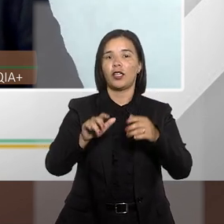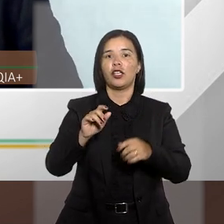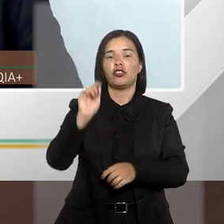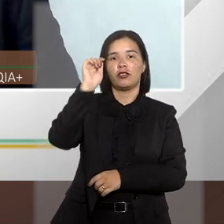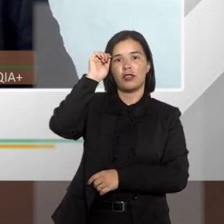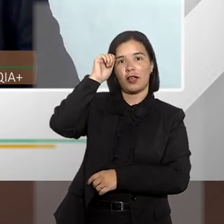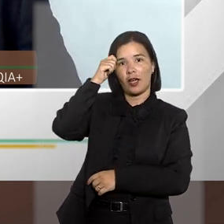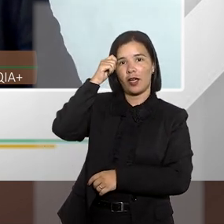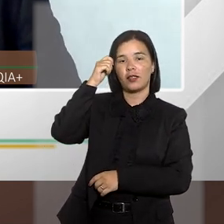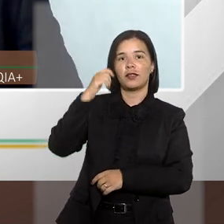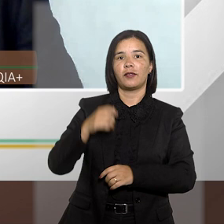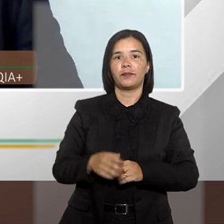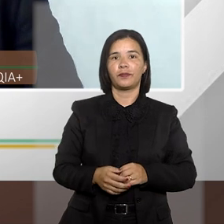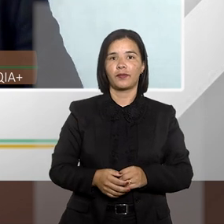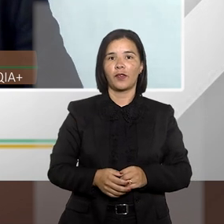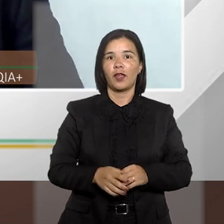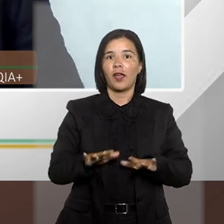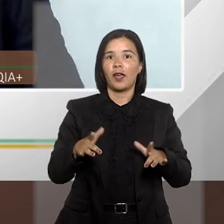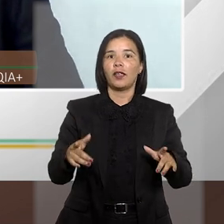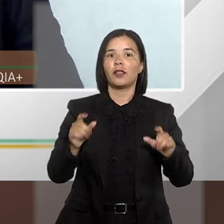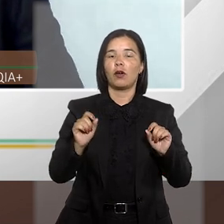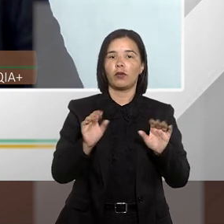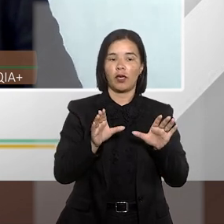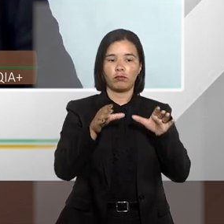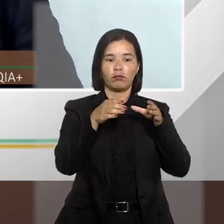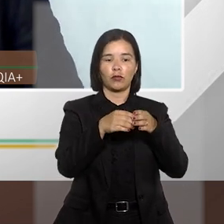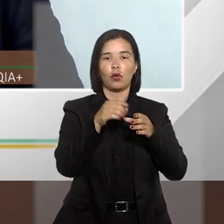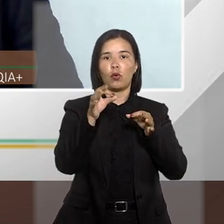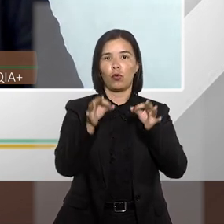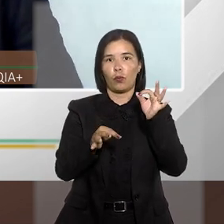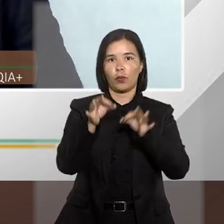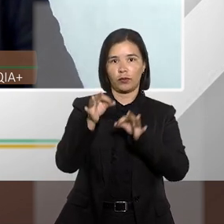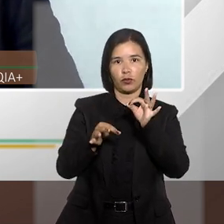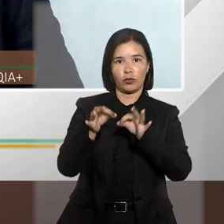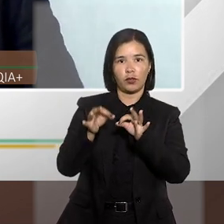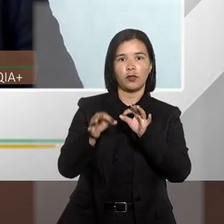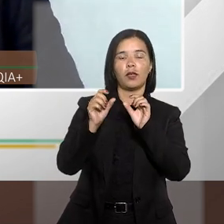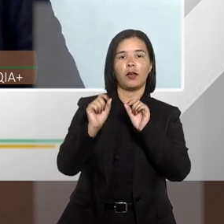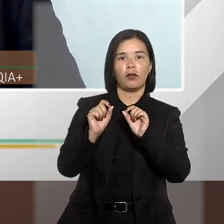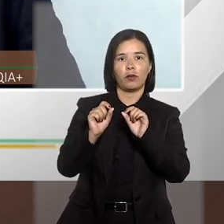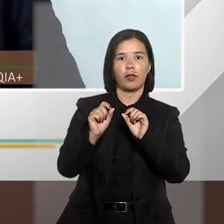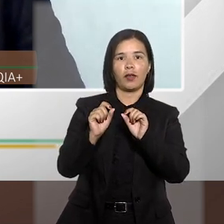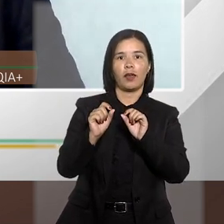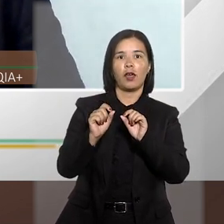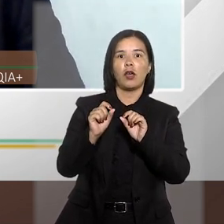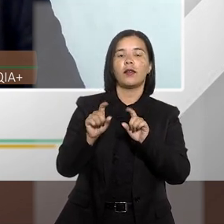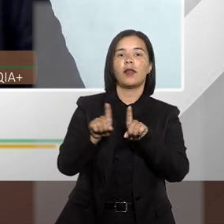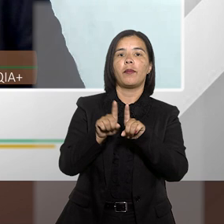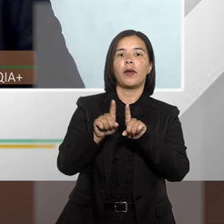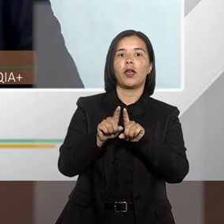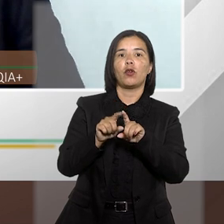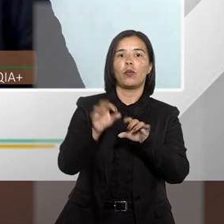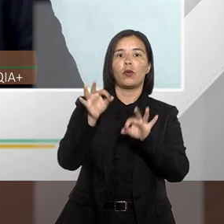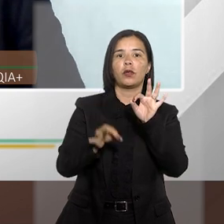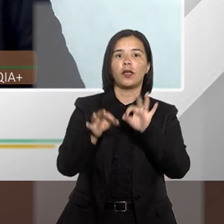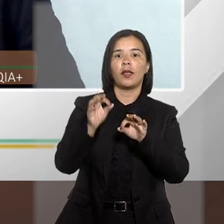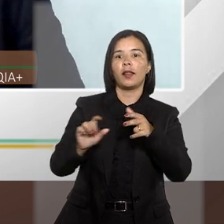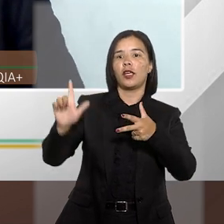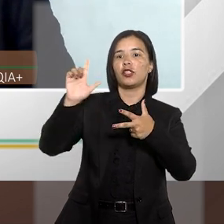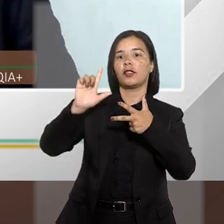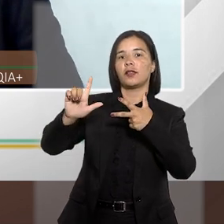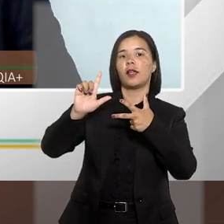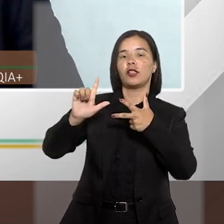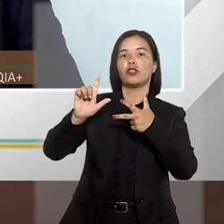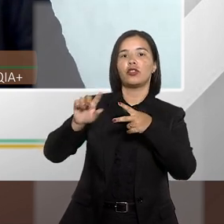cor. E esse é um arranjo feito pelo Poder Judiciário, enquanto o Poder Legislativo não legisle sobre o